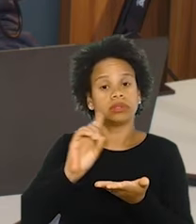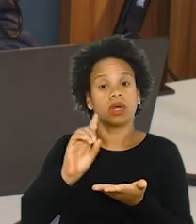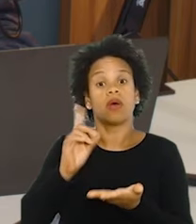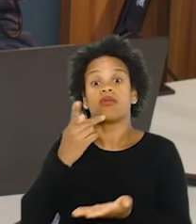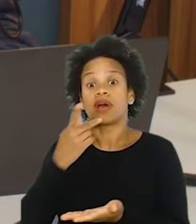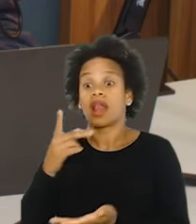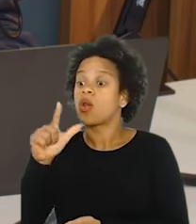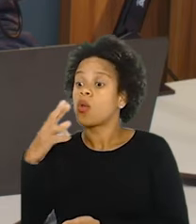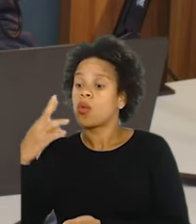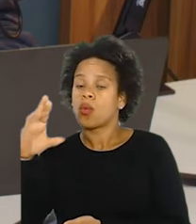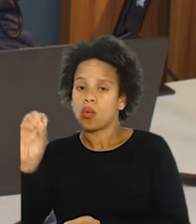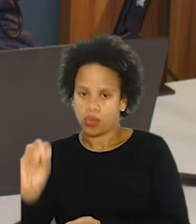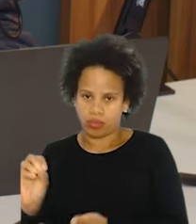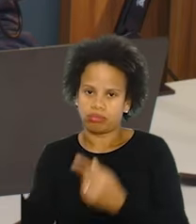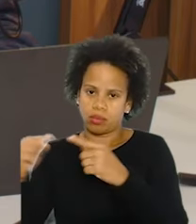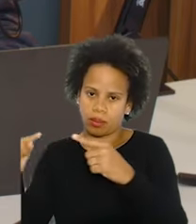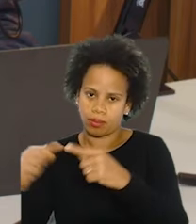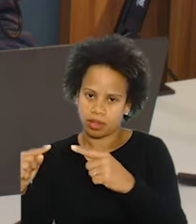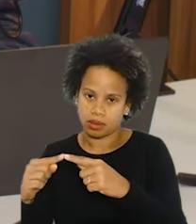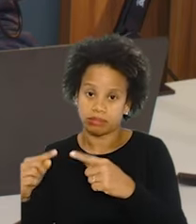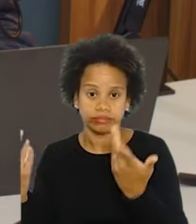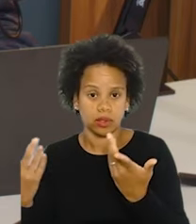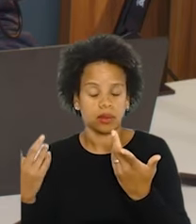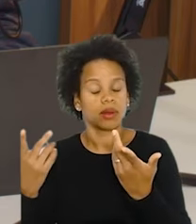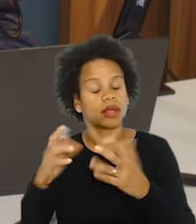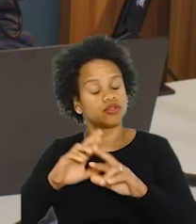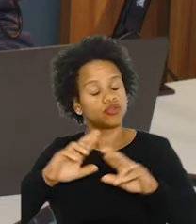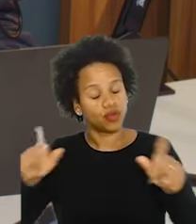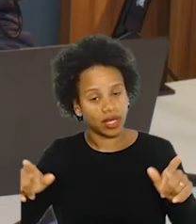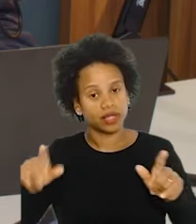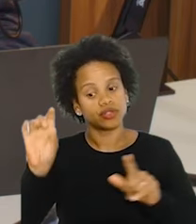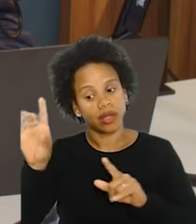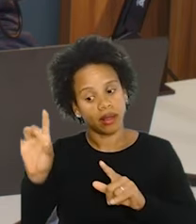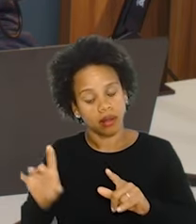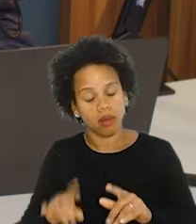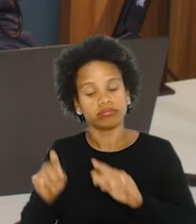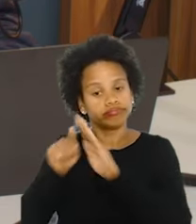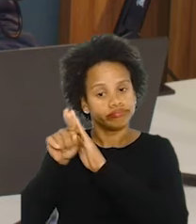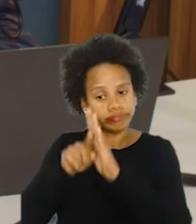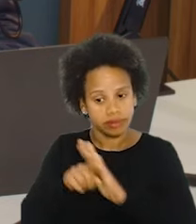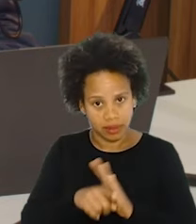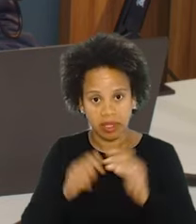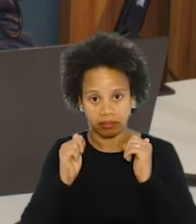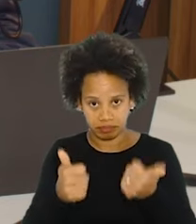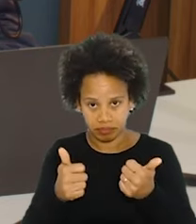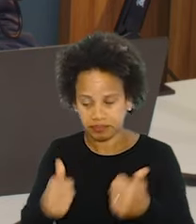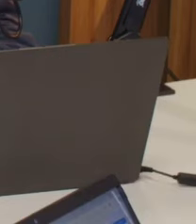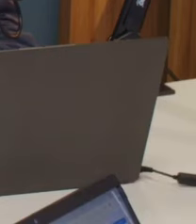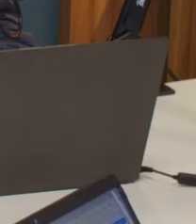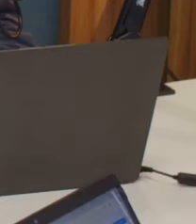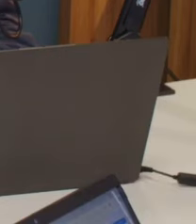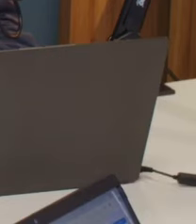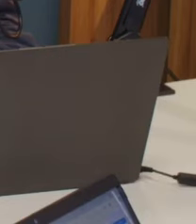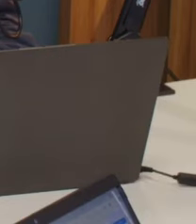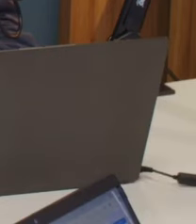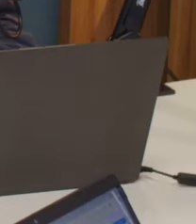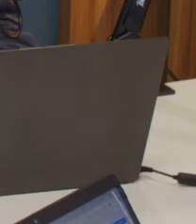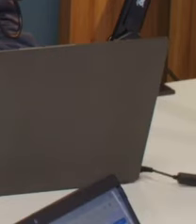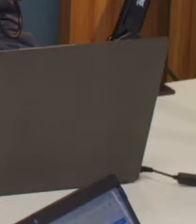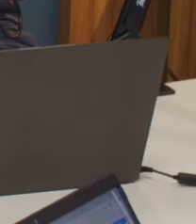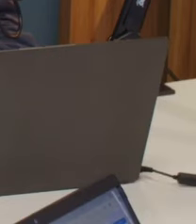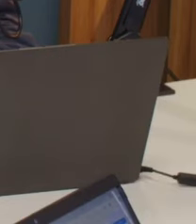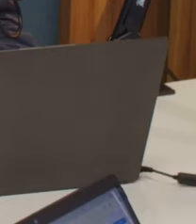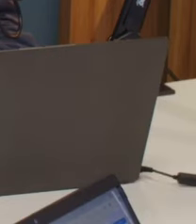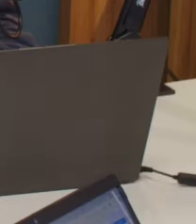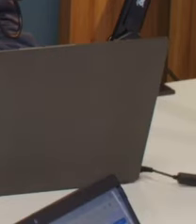falar sobre o lucro né então são coisas aí que tem que ser analisada caso a caso tá bem bacana Diego então aproveitando também né